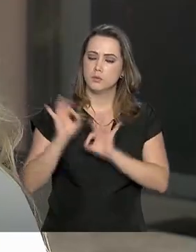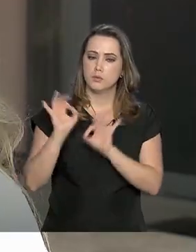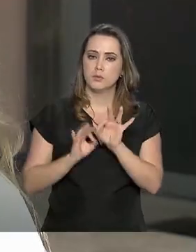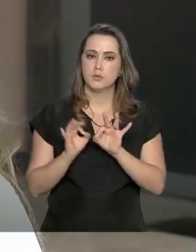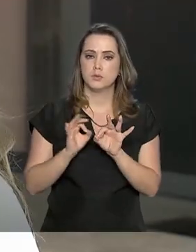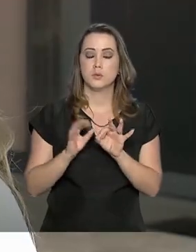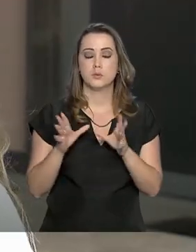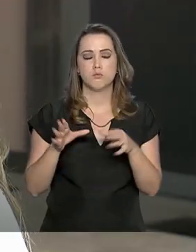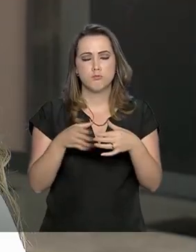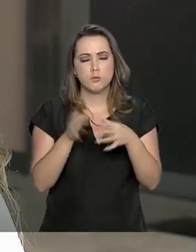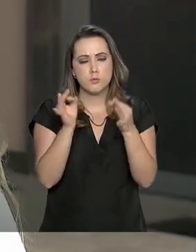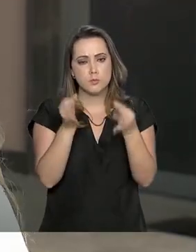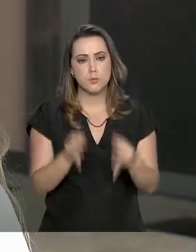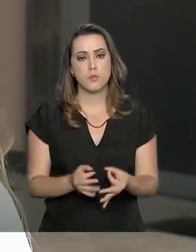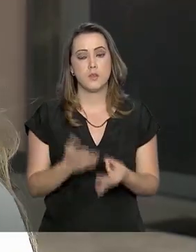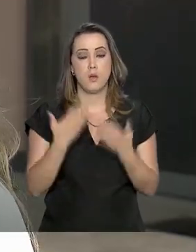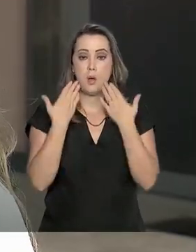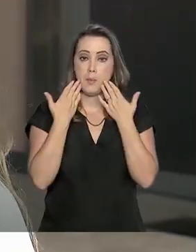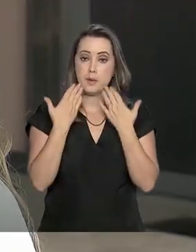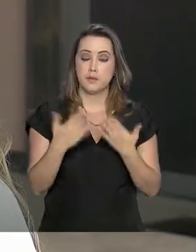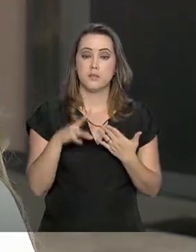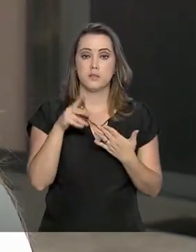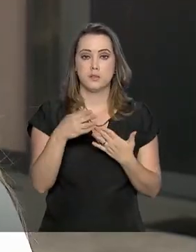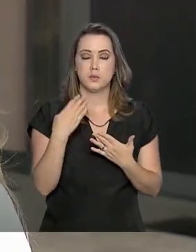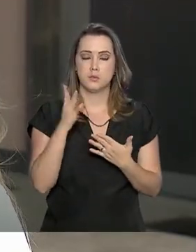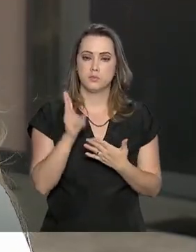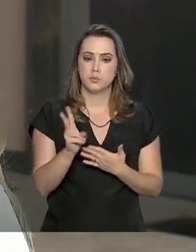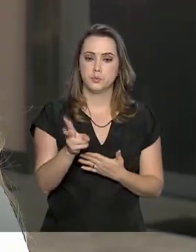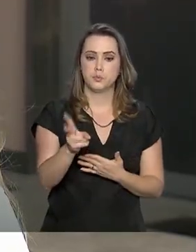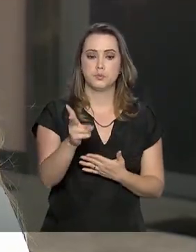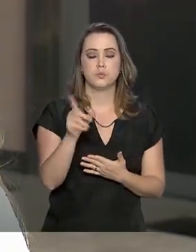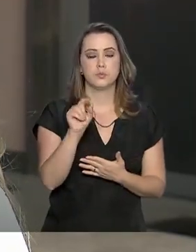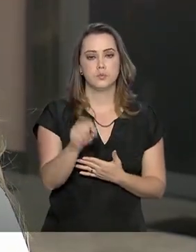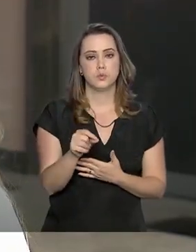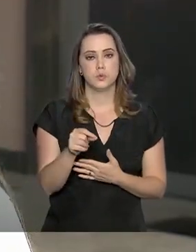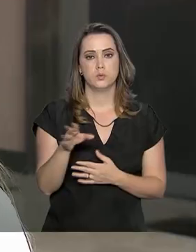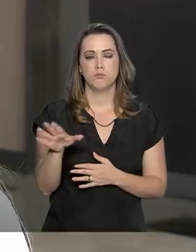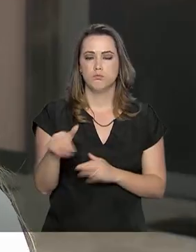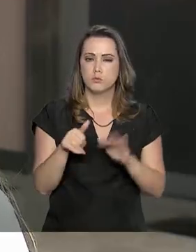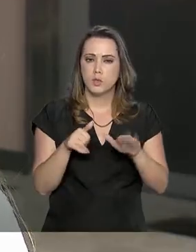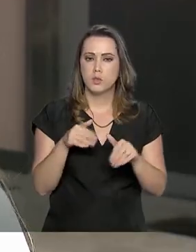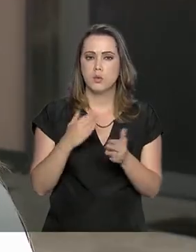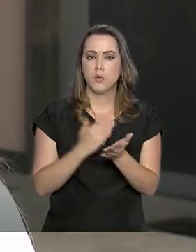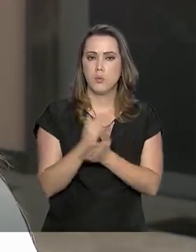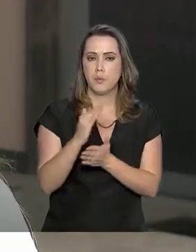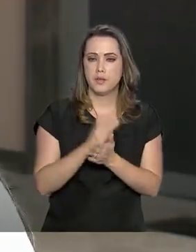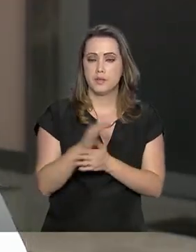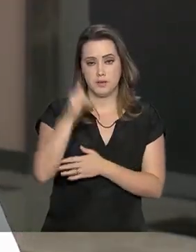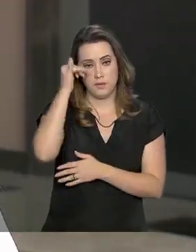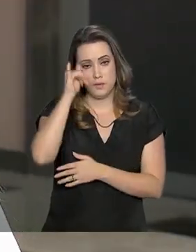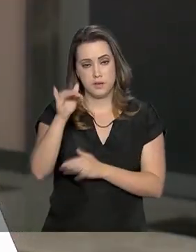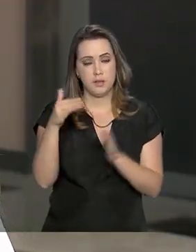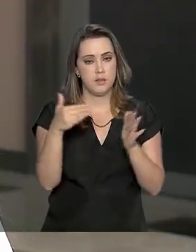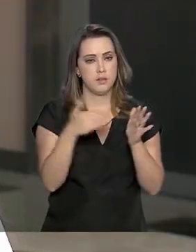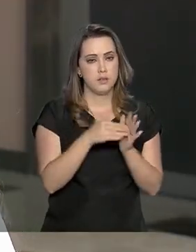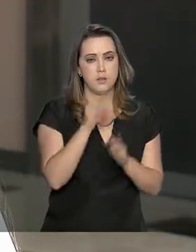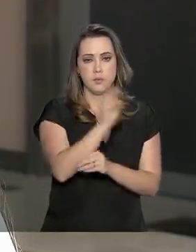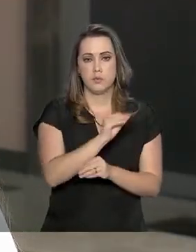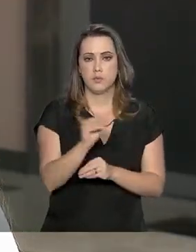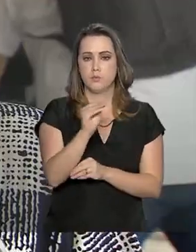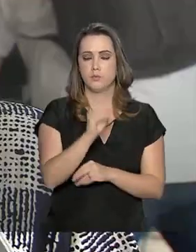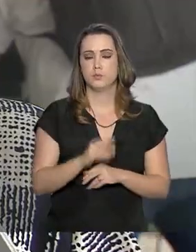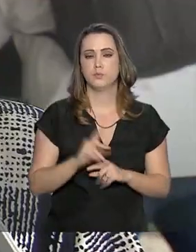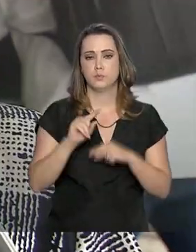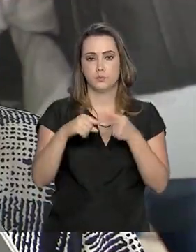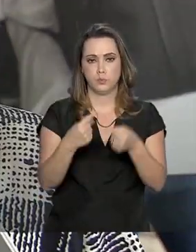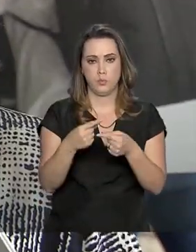organizada, estruturada, oferecendo esse contínuo de abordagem, desde a prevenção até o cuidado